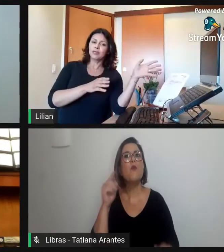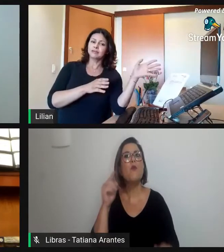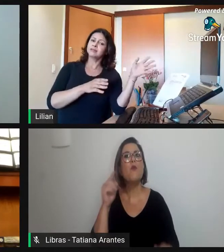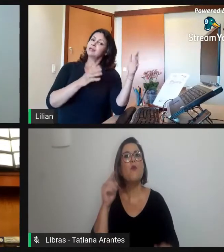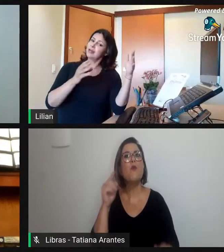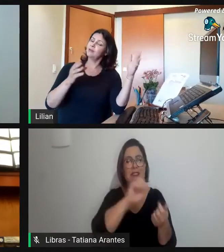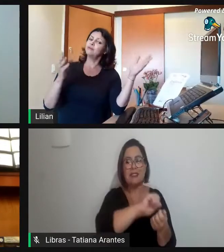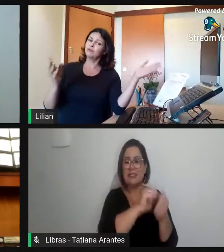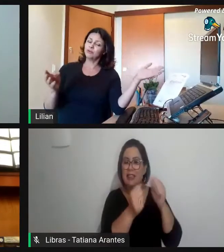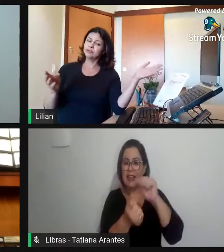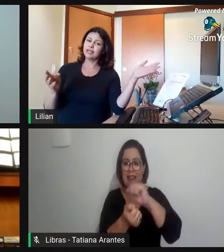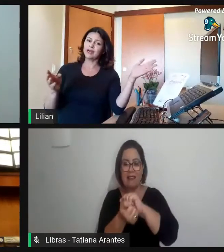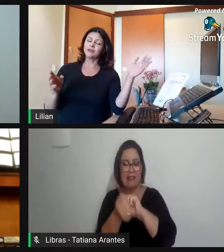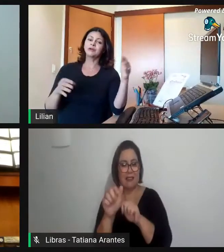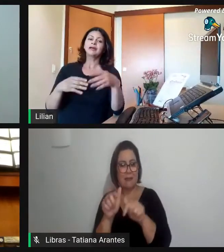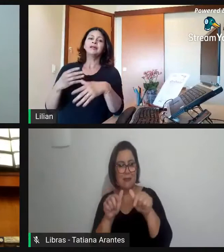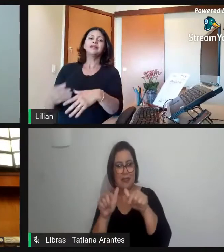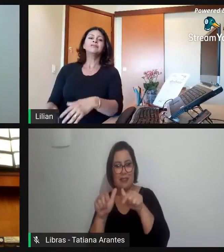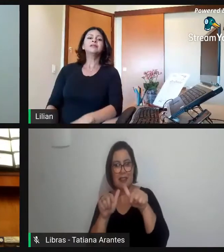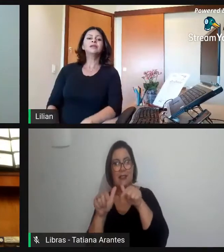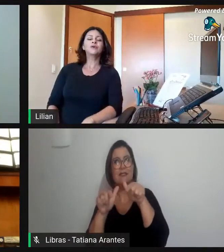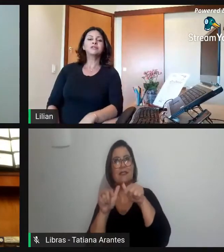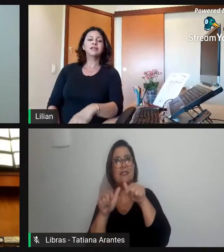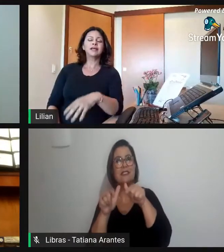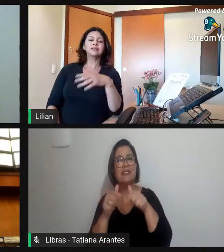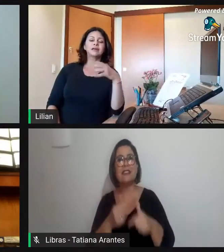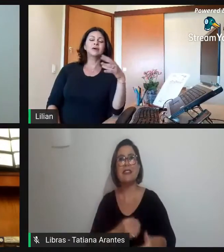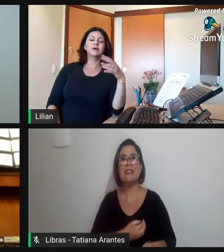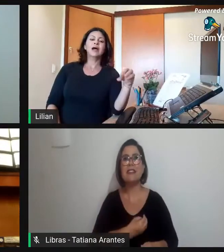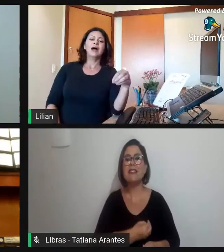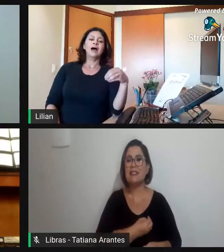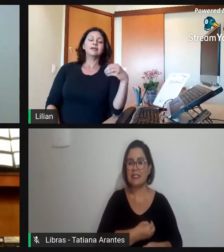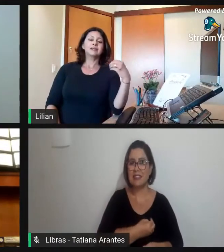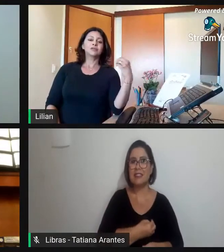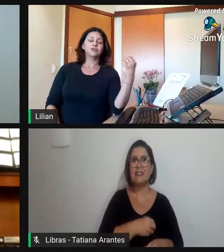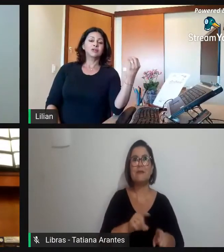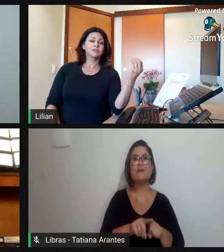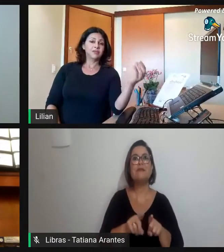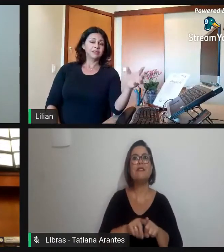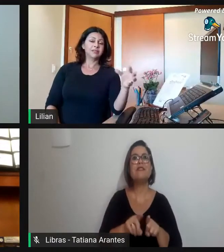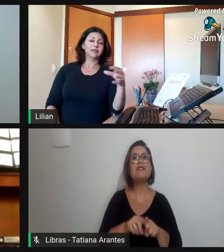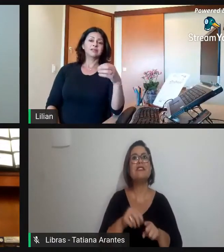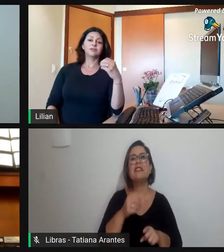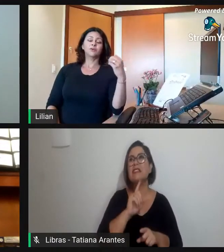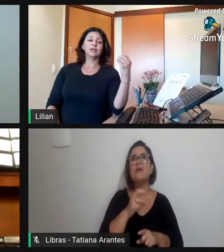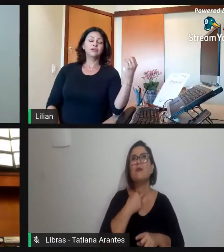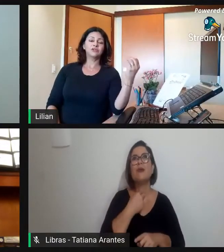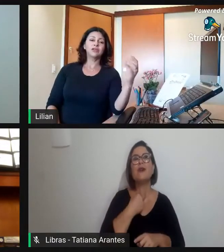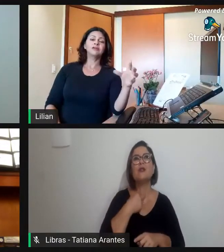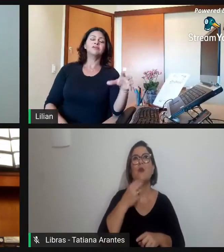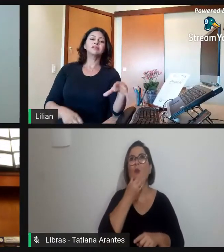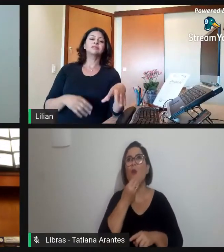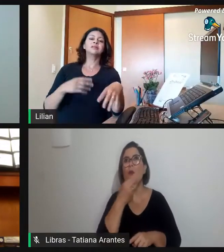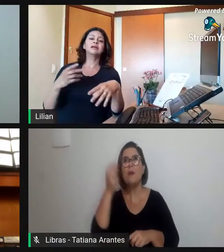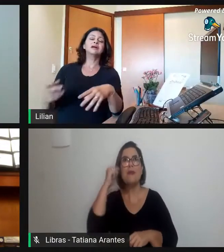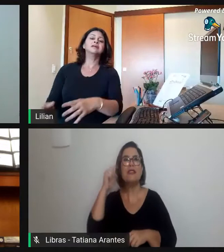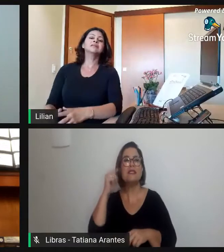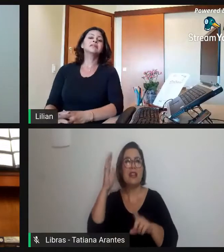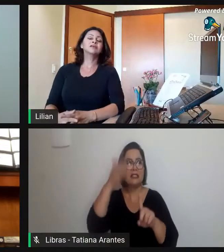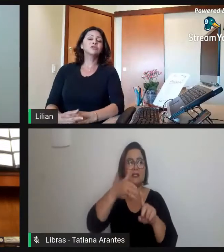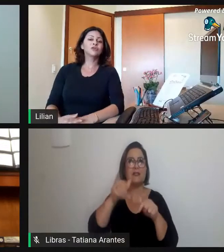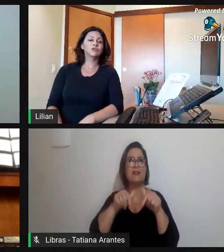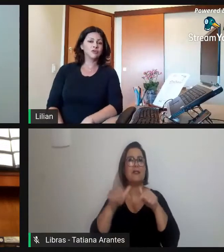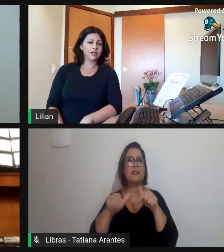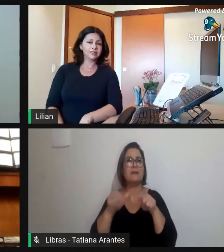ao homem, e não o contrário, levando em consideração as questões físicas, cognitivas e